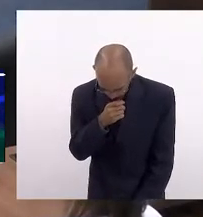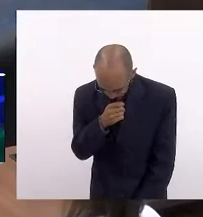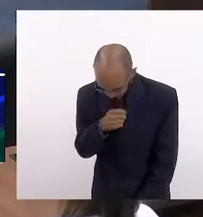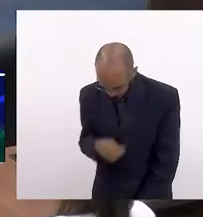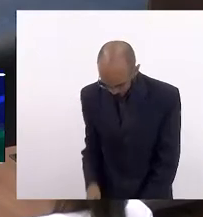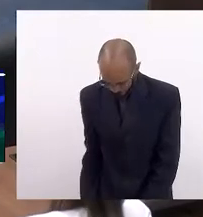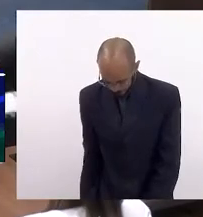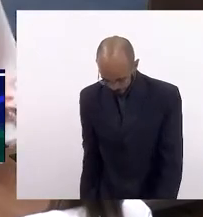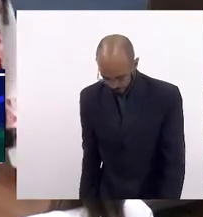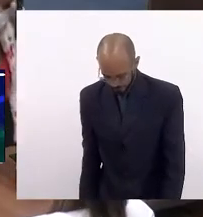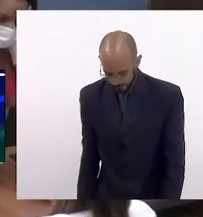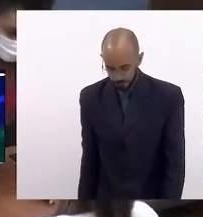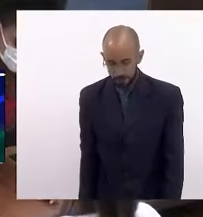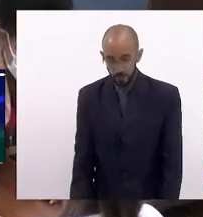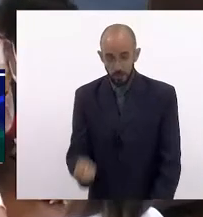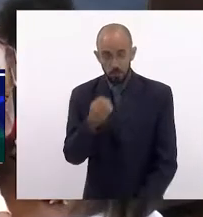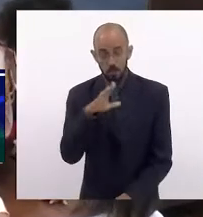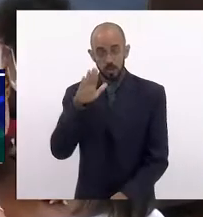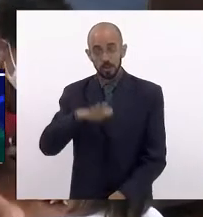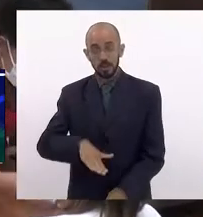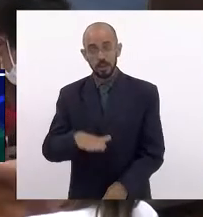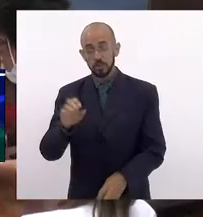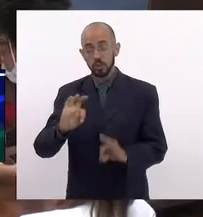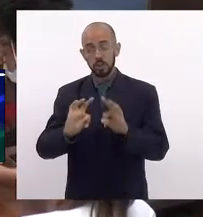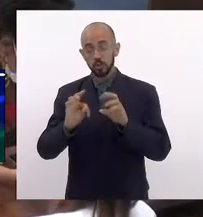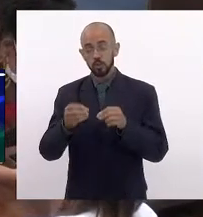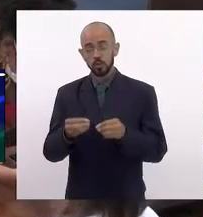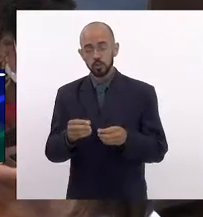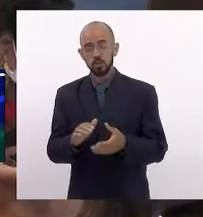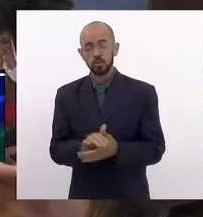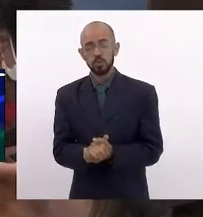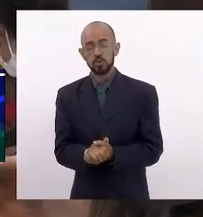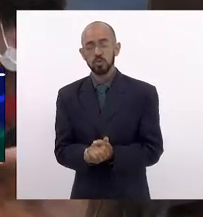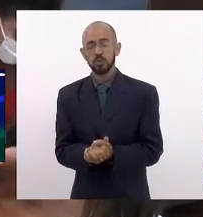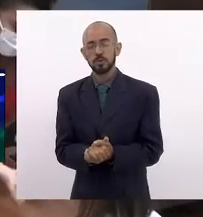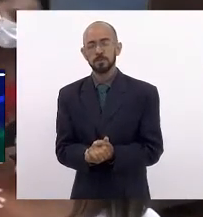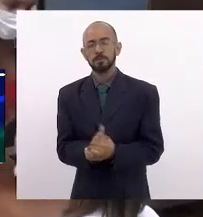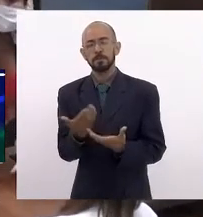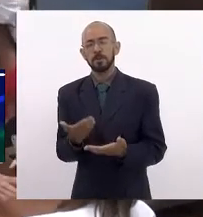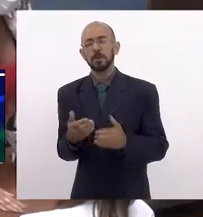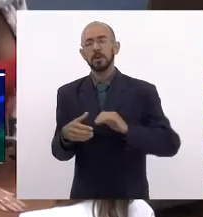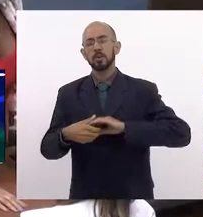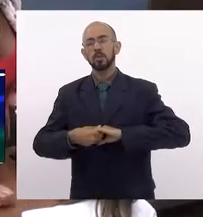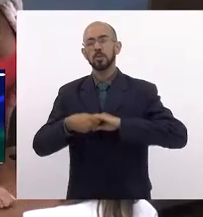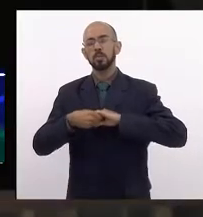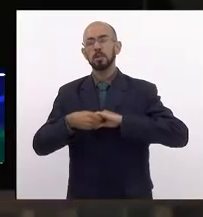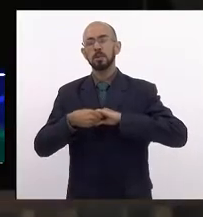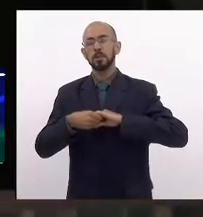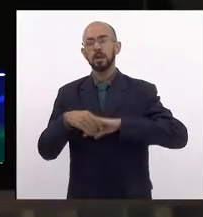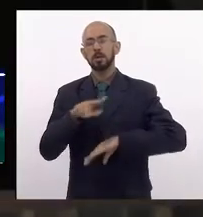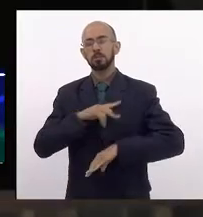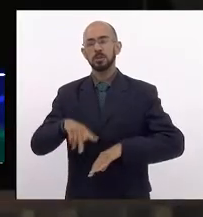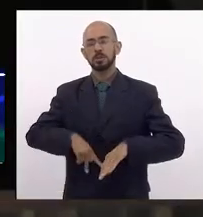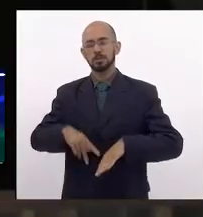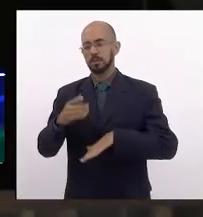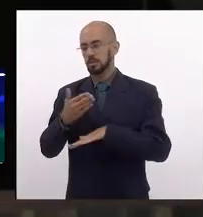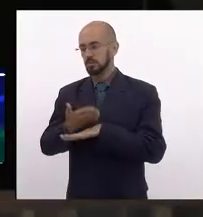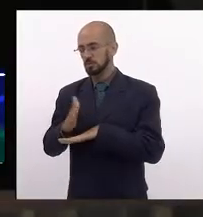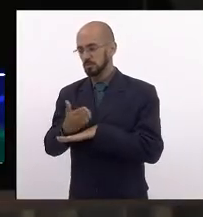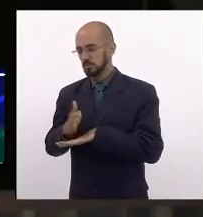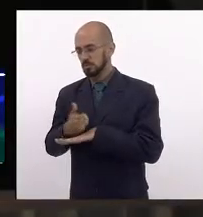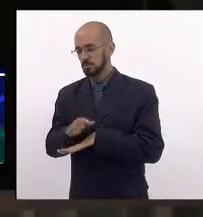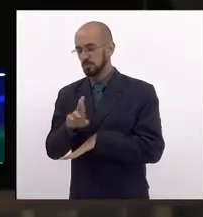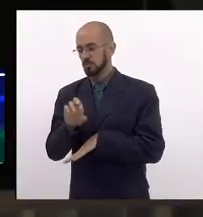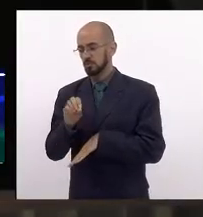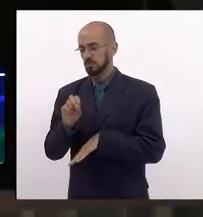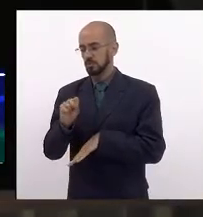Oi boa tarde a todas e todos eu quero cumprimentar a presidente em exercício deputada